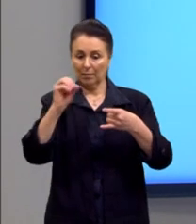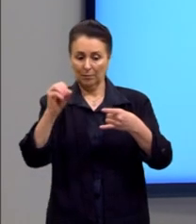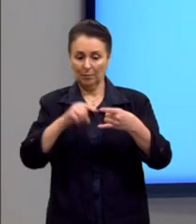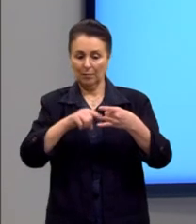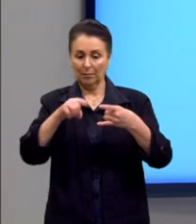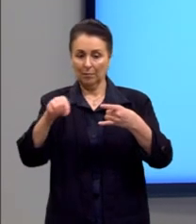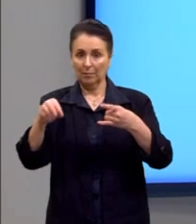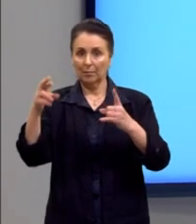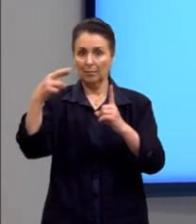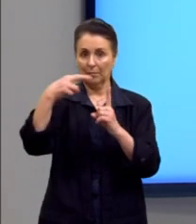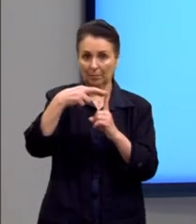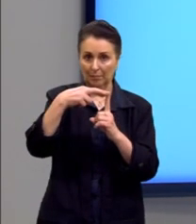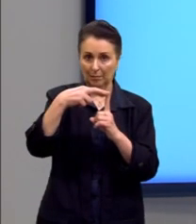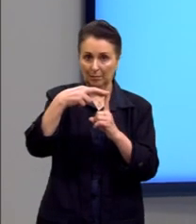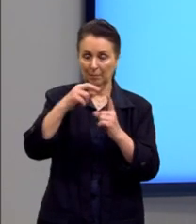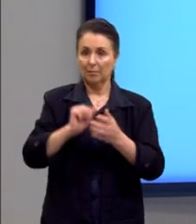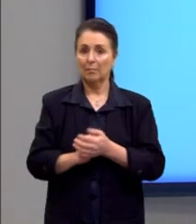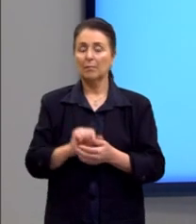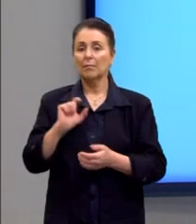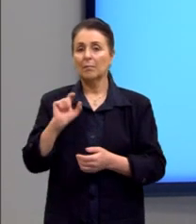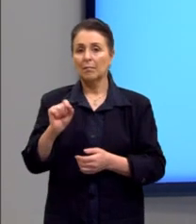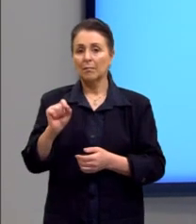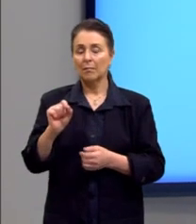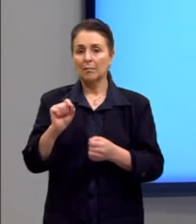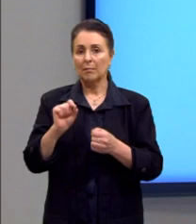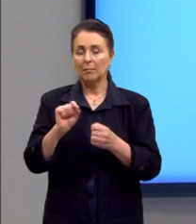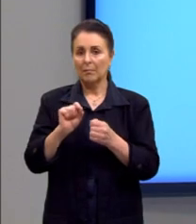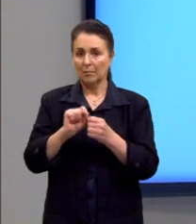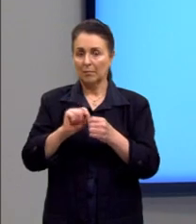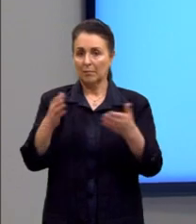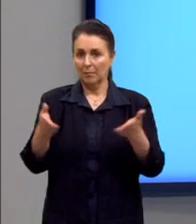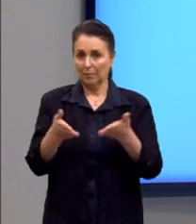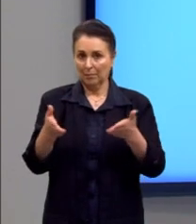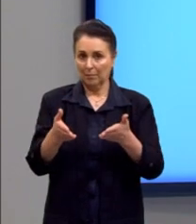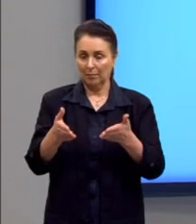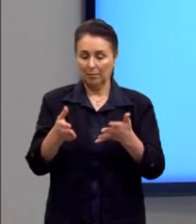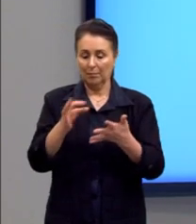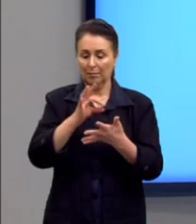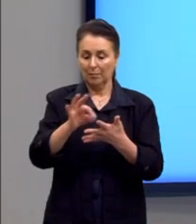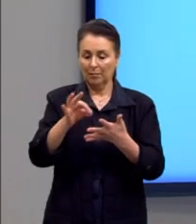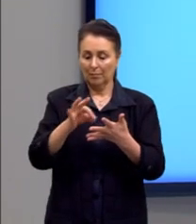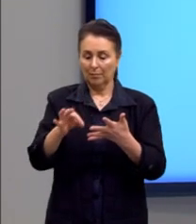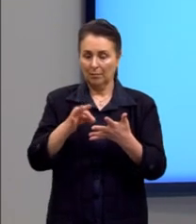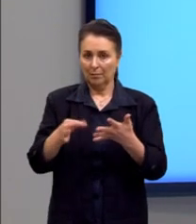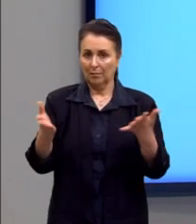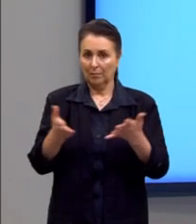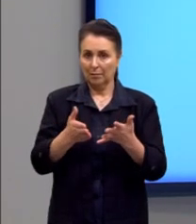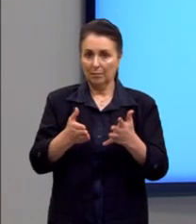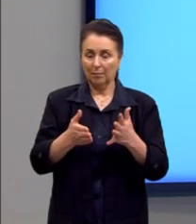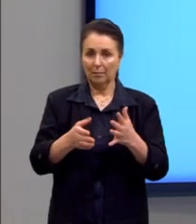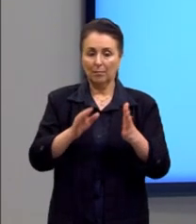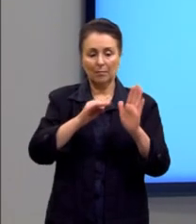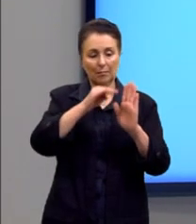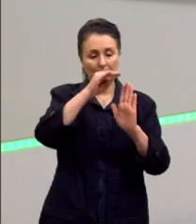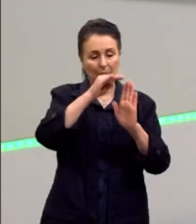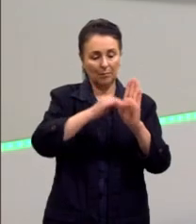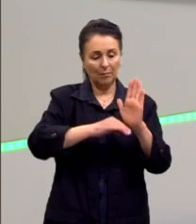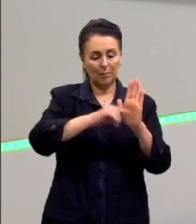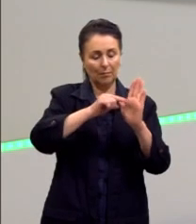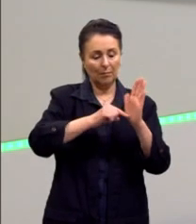né e o que que nós vamos considerar eu vou destacar aqui né as escalas